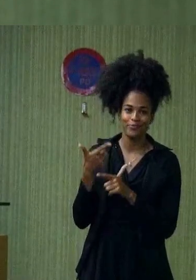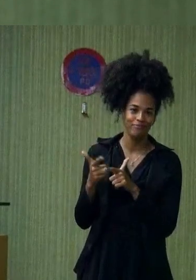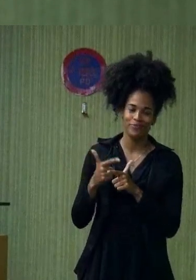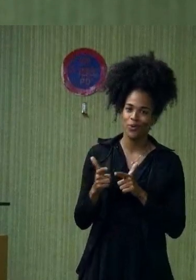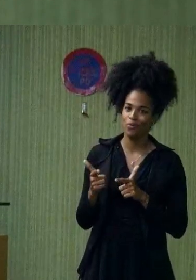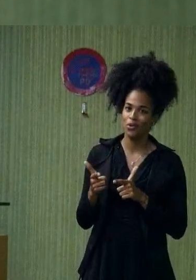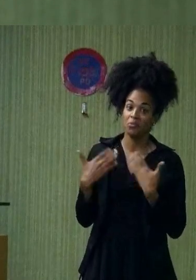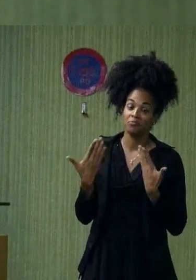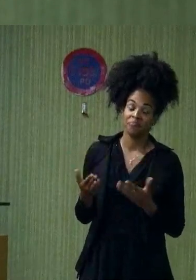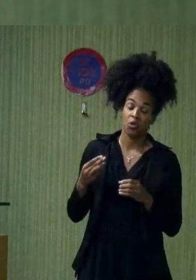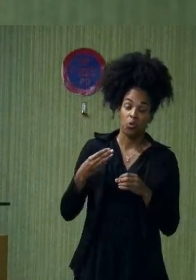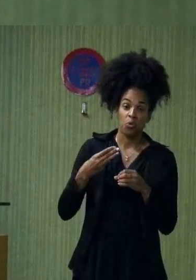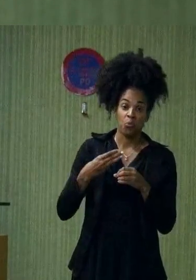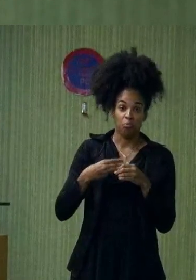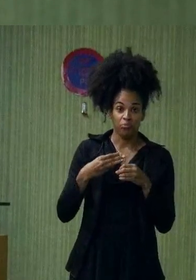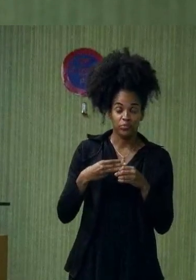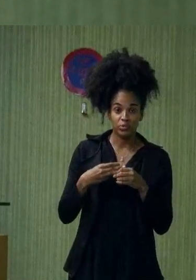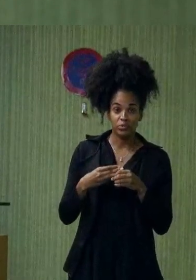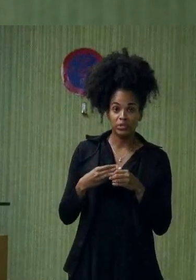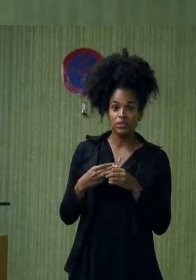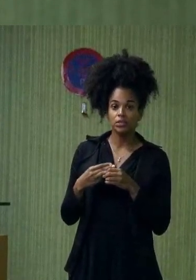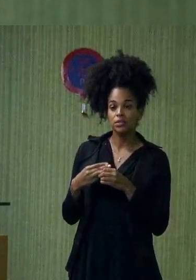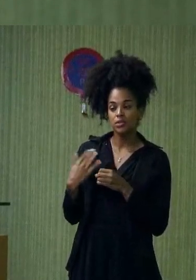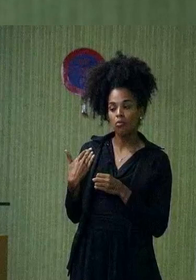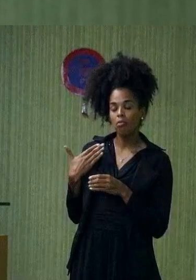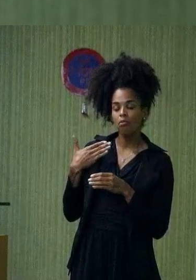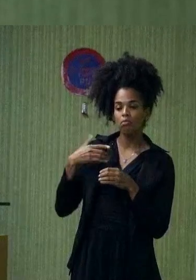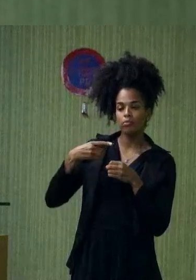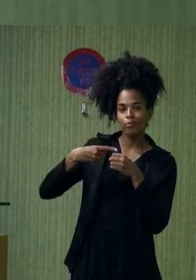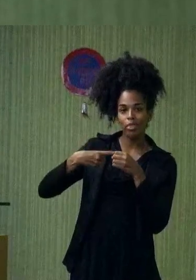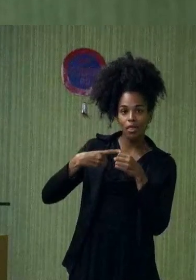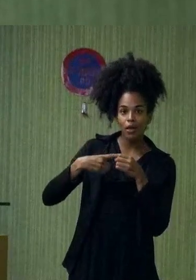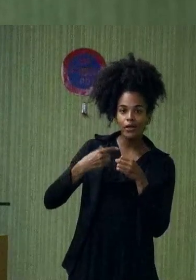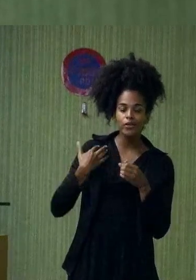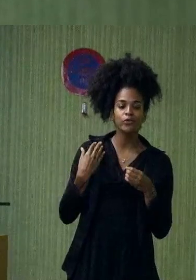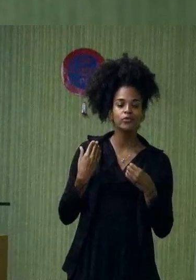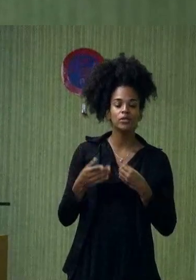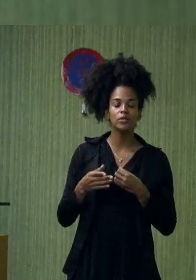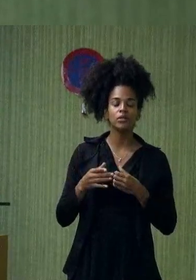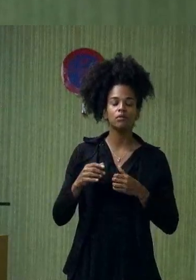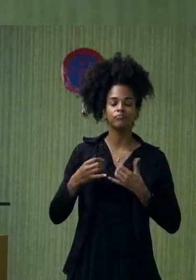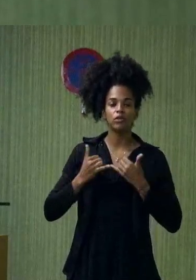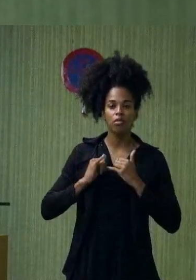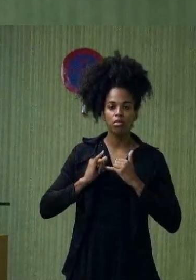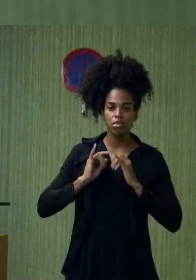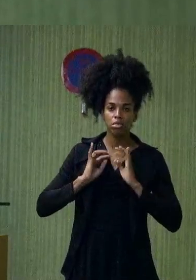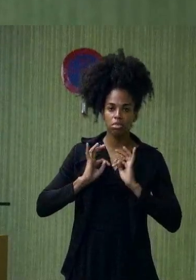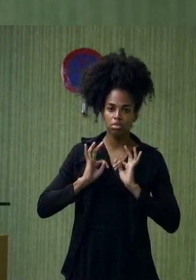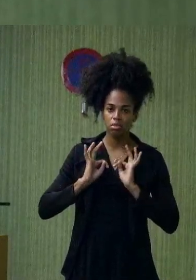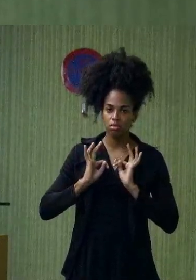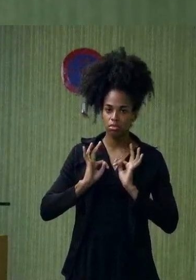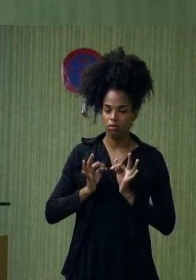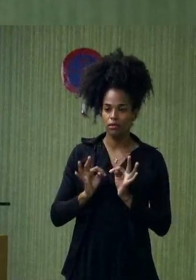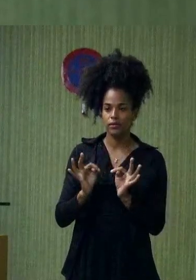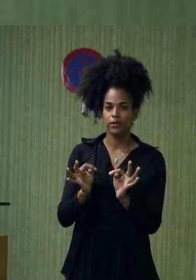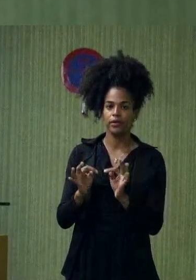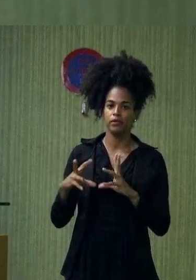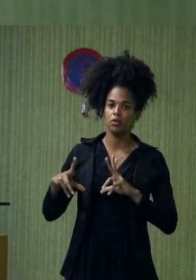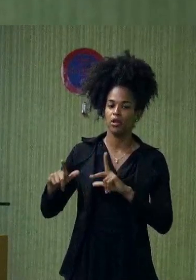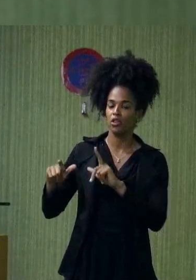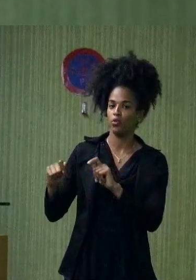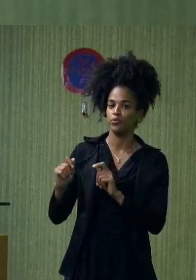município colocou na na zona rural a starlink para atender todas essas escolas pode